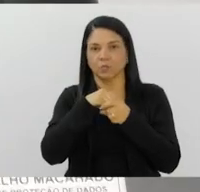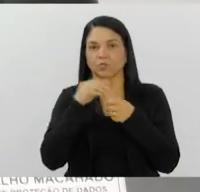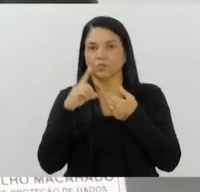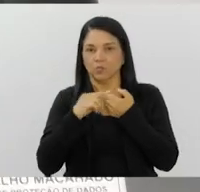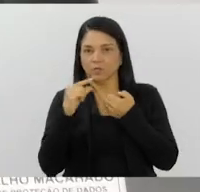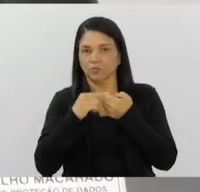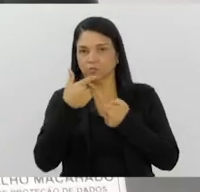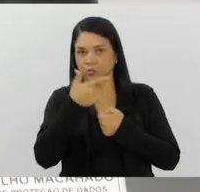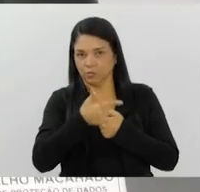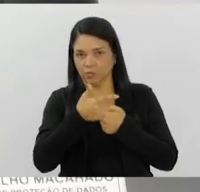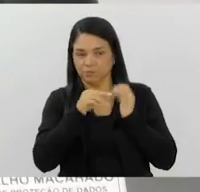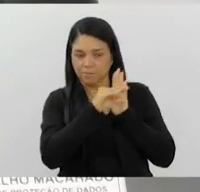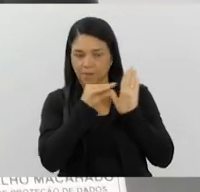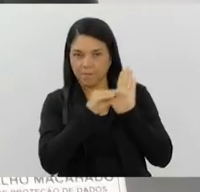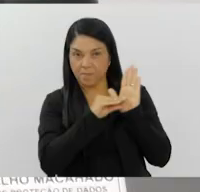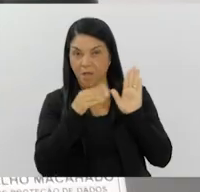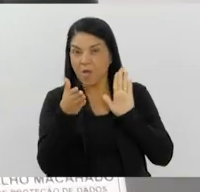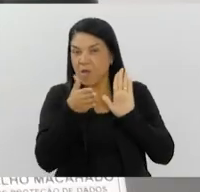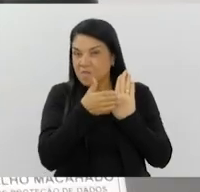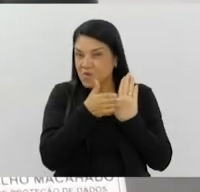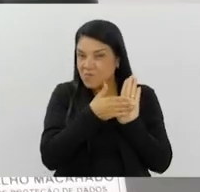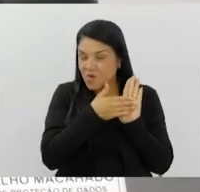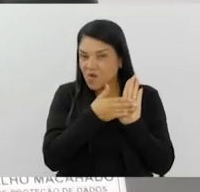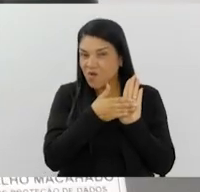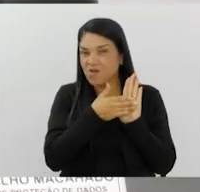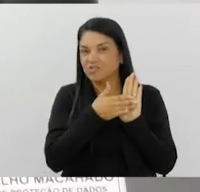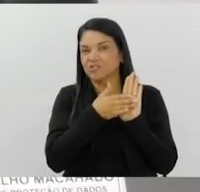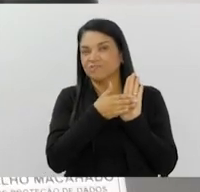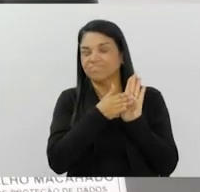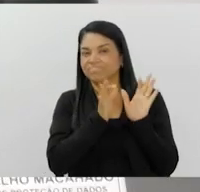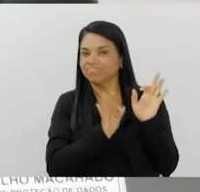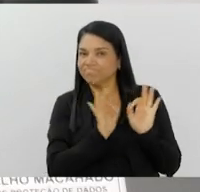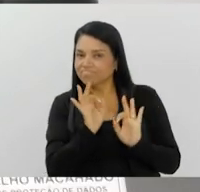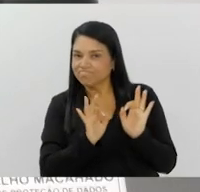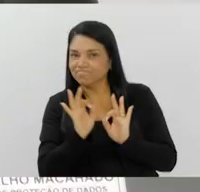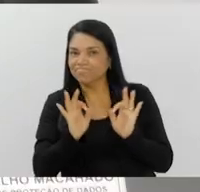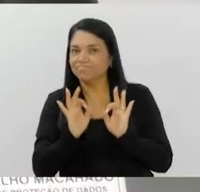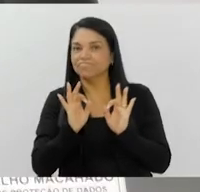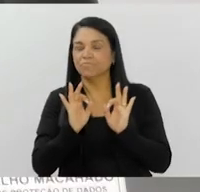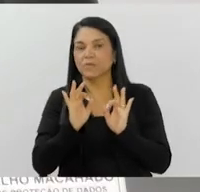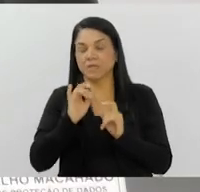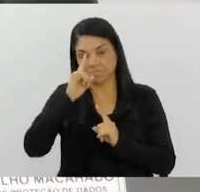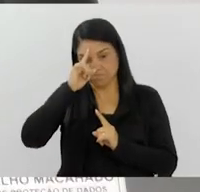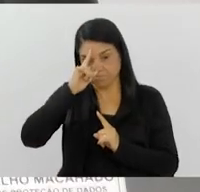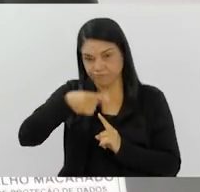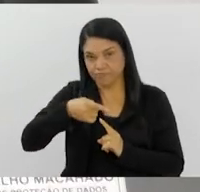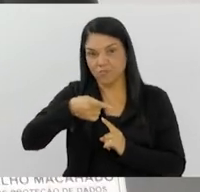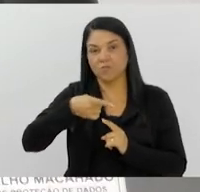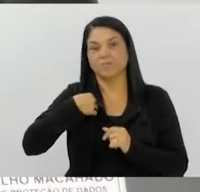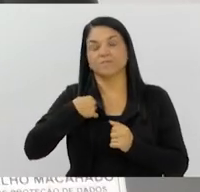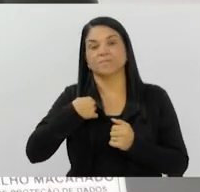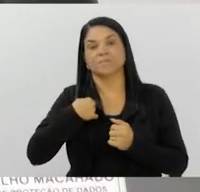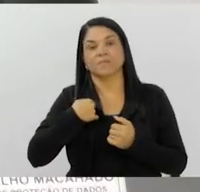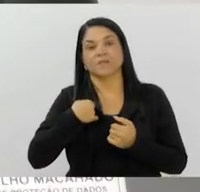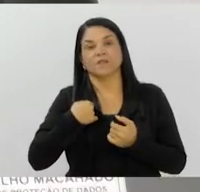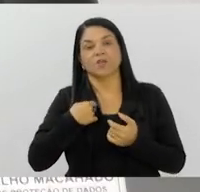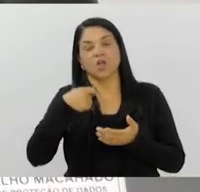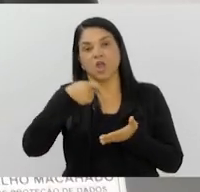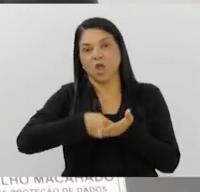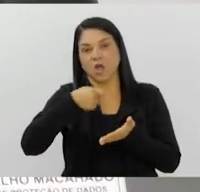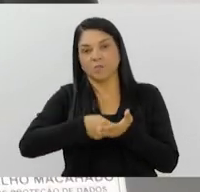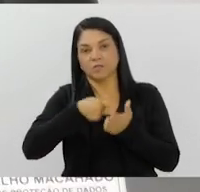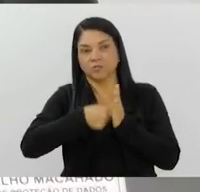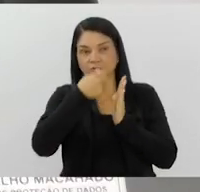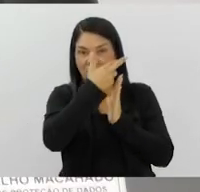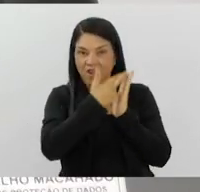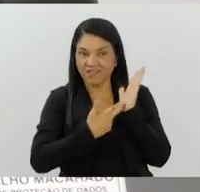Porque como proposta de assim elaborar ou de determinar até uma obrigatoriedade da elaboração de um relatório de impacto